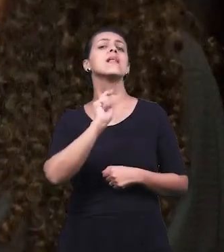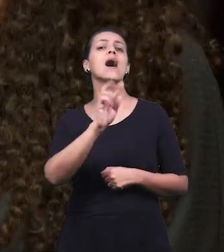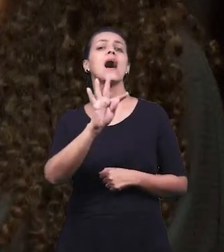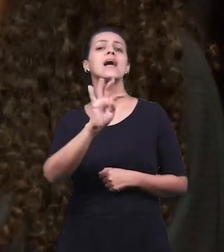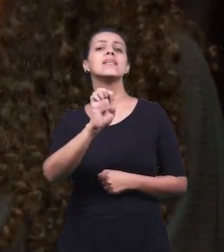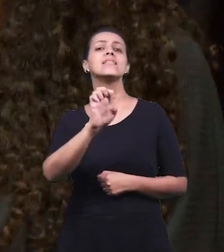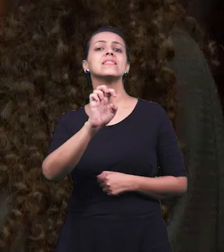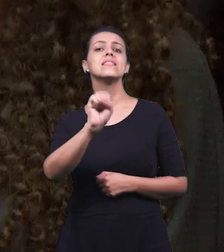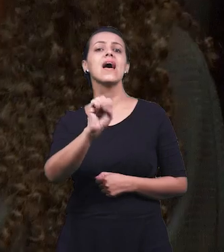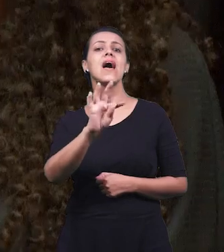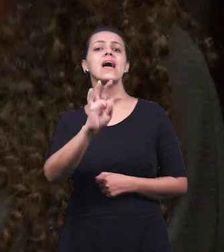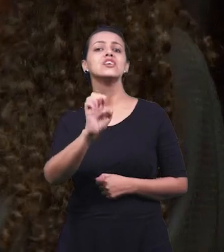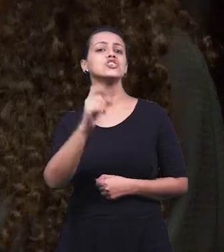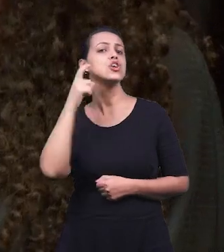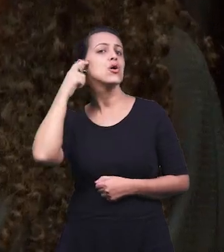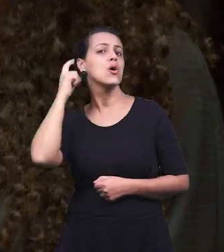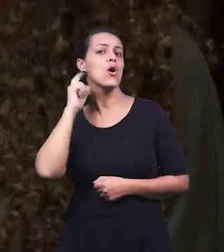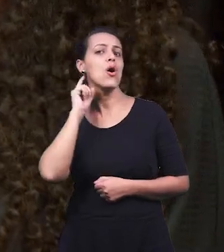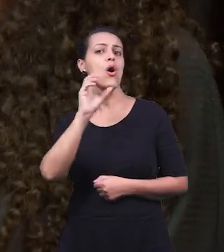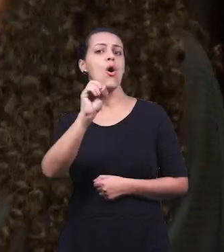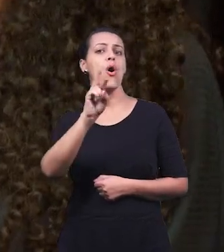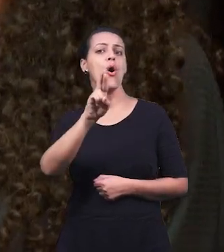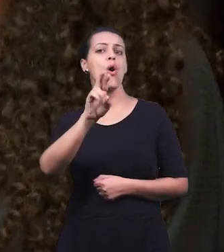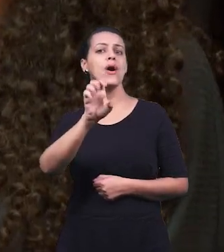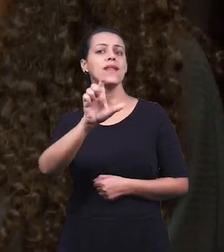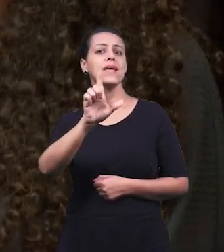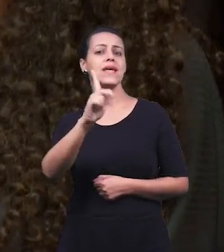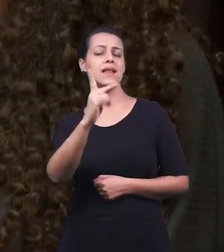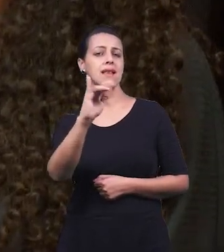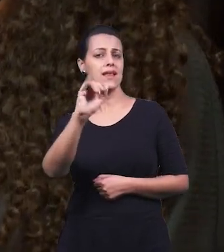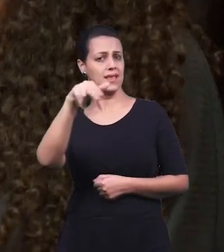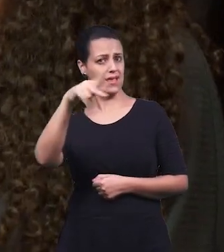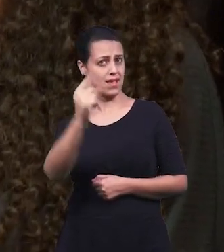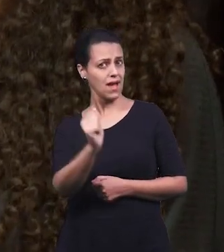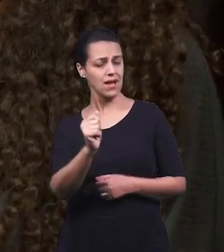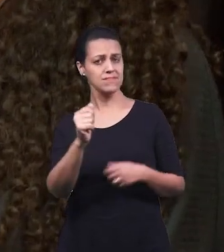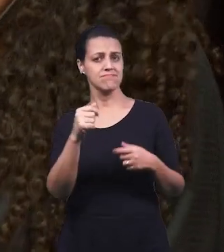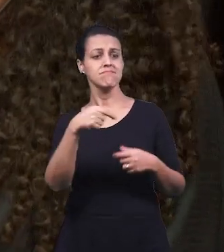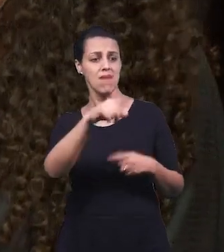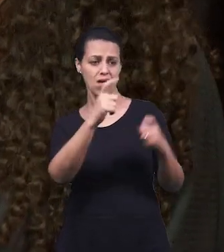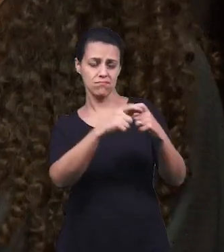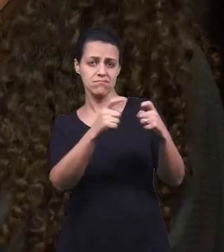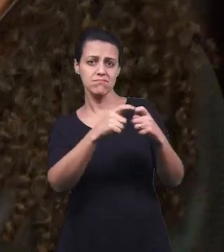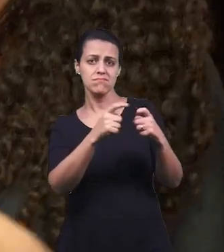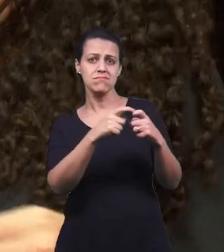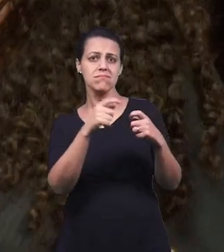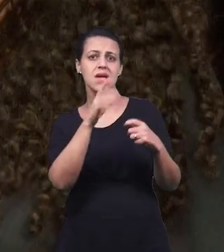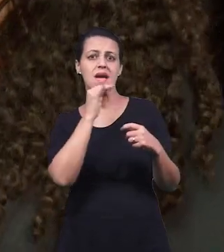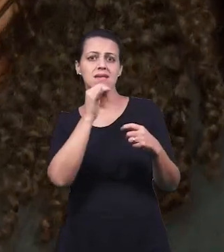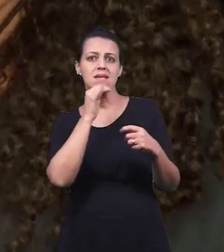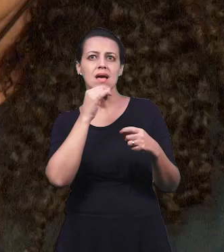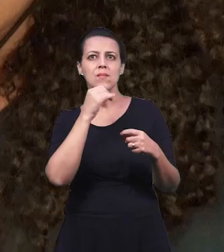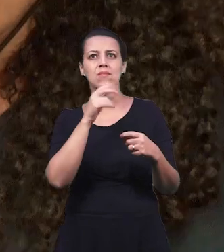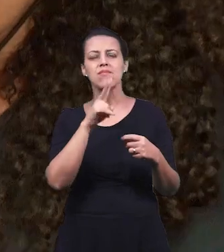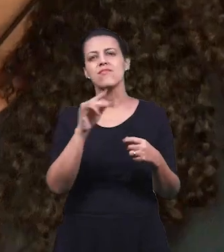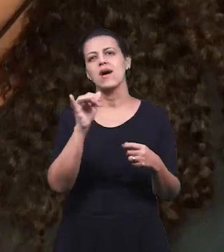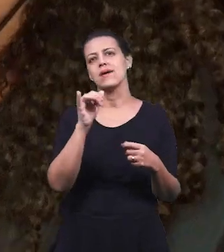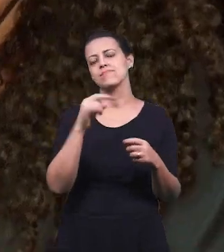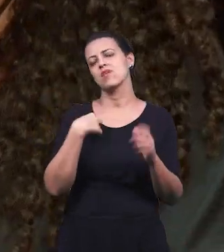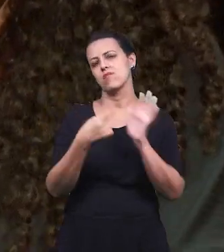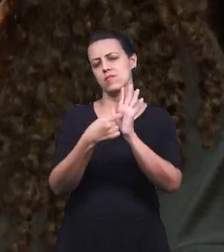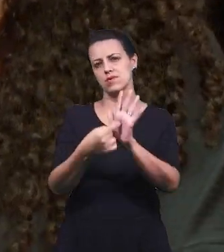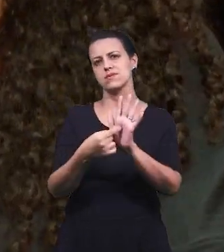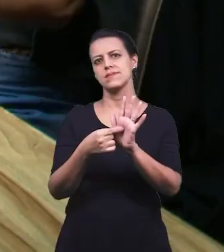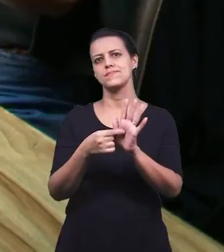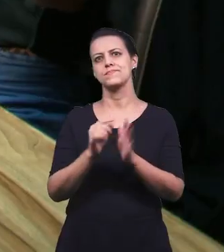muito importante, é um direito de todos nós, que é um teste que vai emitir um som, né? A partir de uma sonda, trouxe até um esquema aqui,